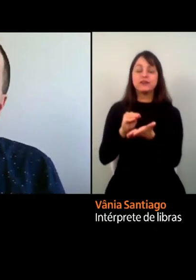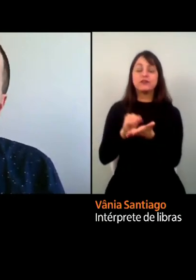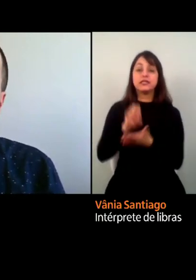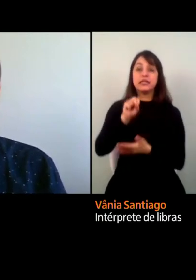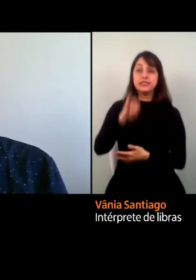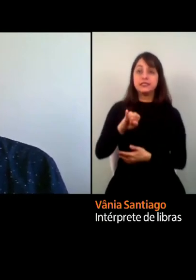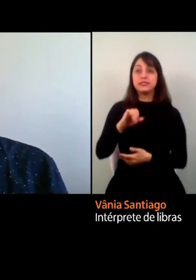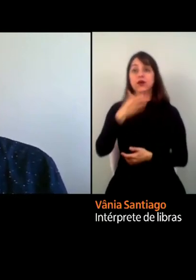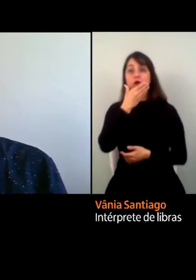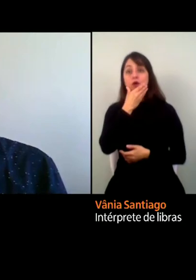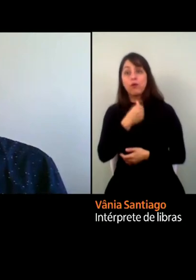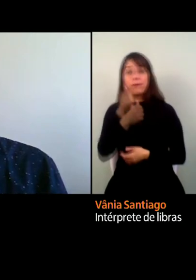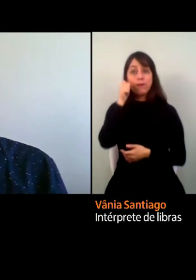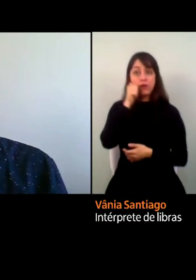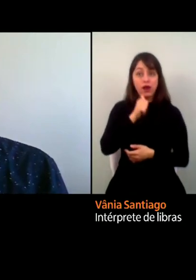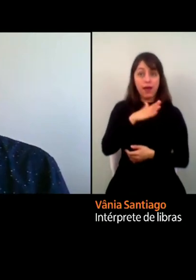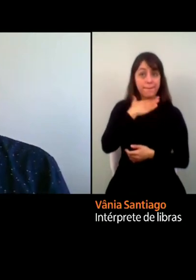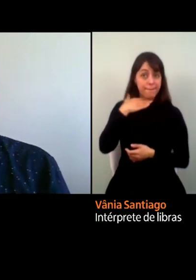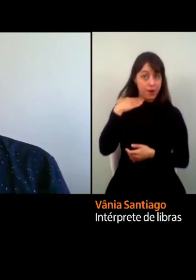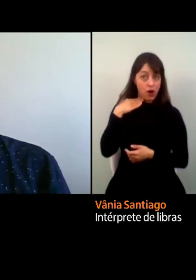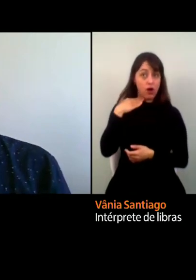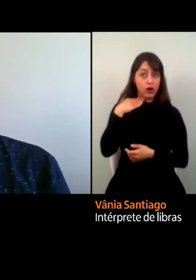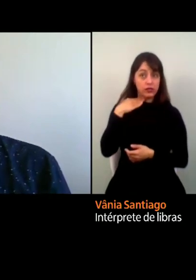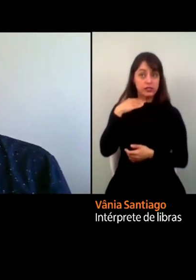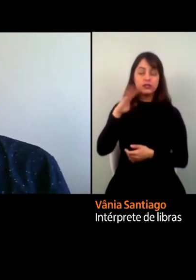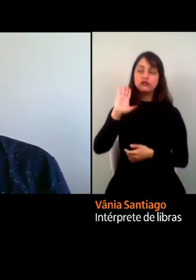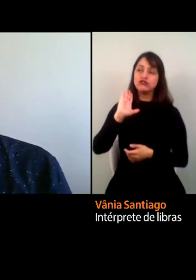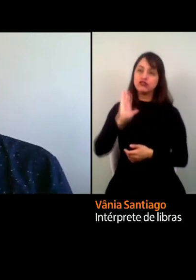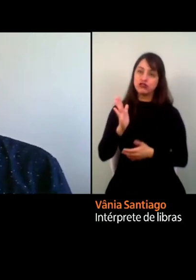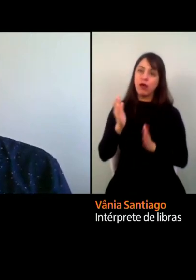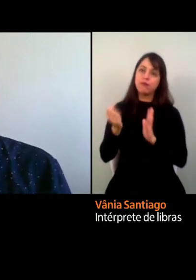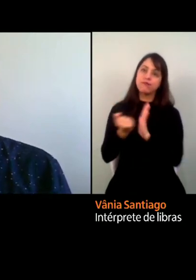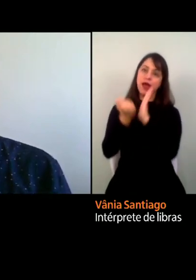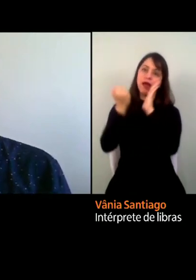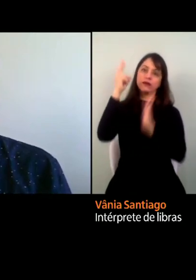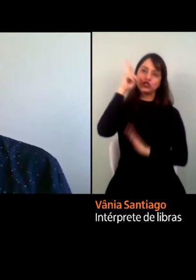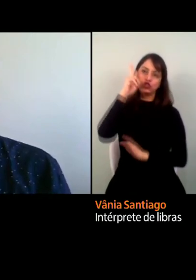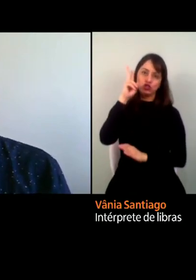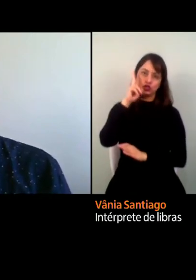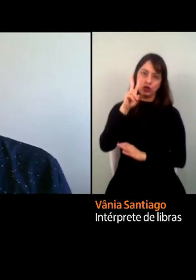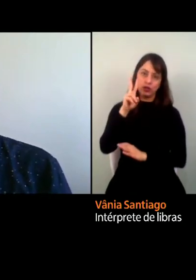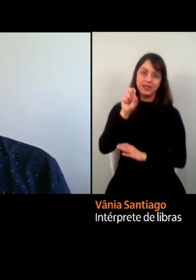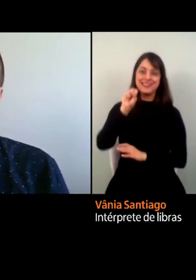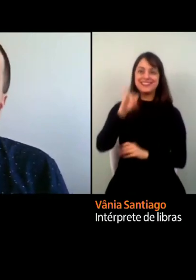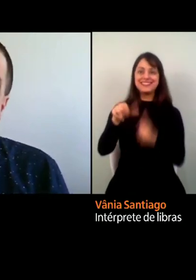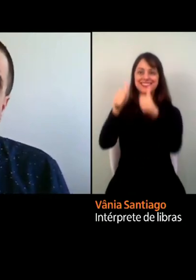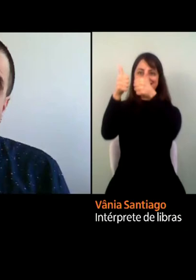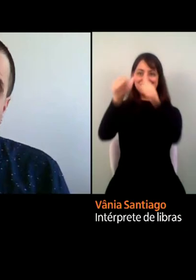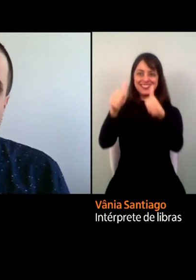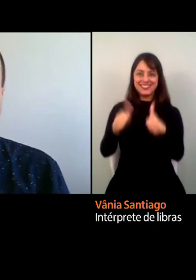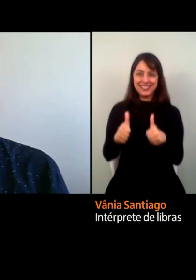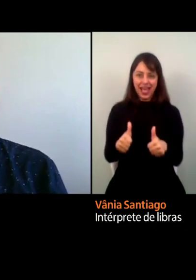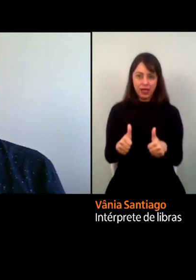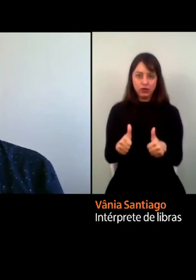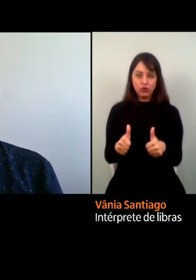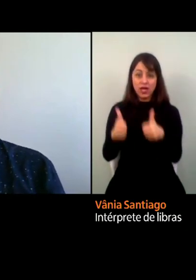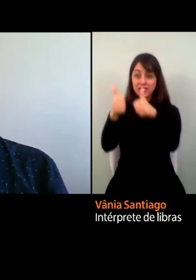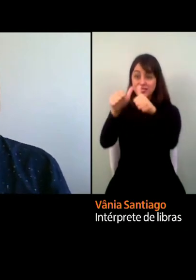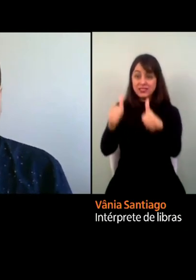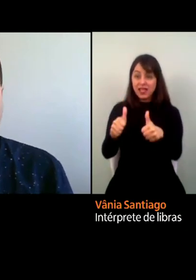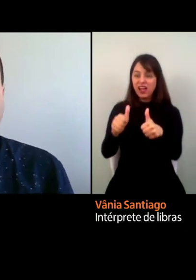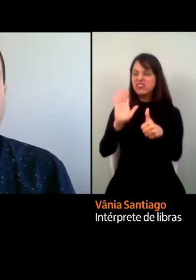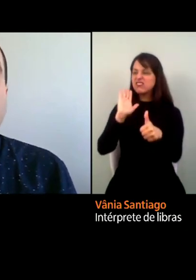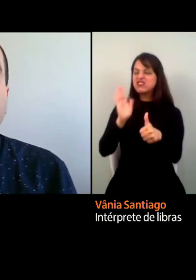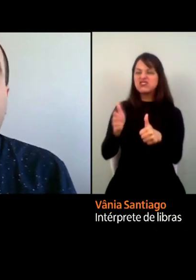mulheres morrem, entram para a história. Quando estátuas morrem, entram para a arte.